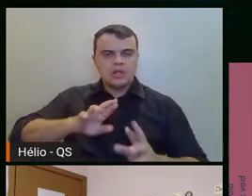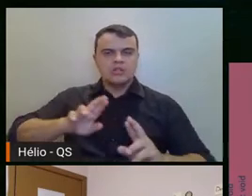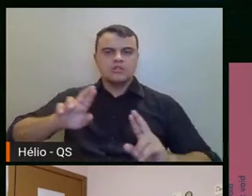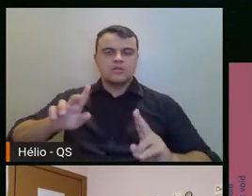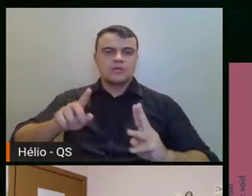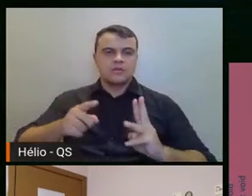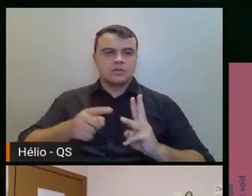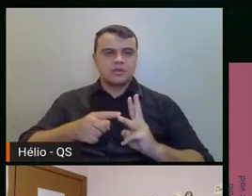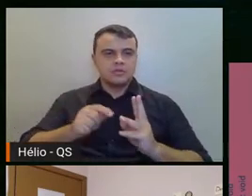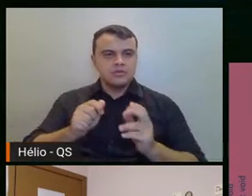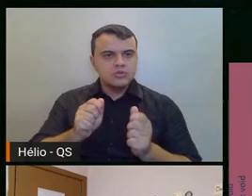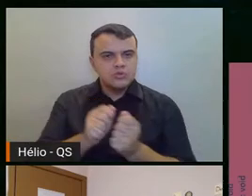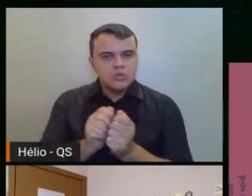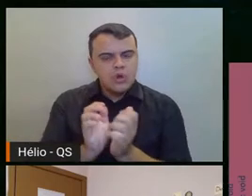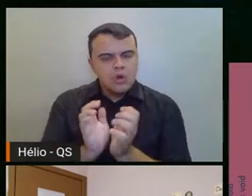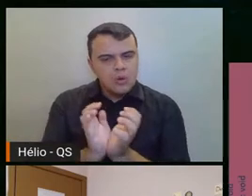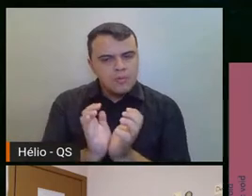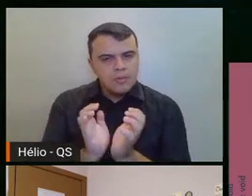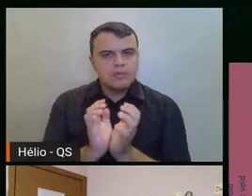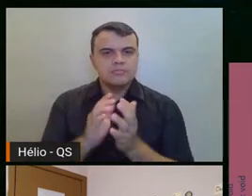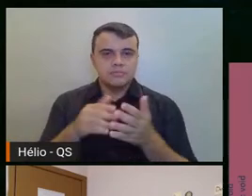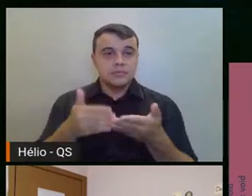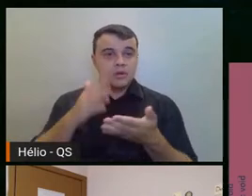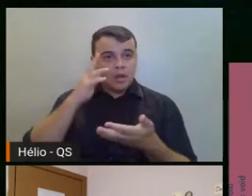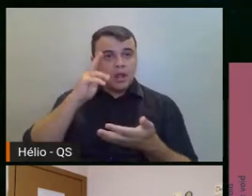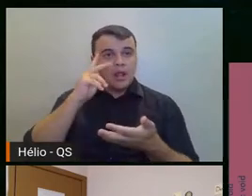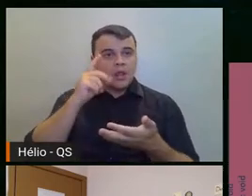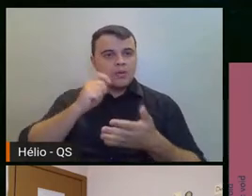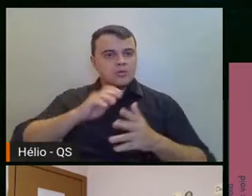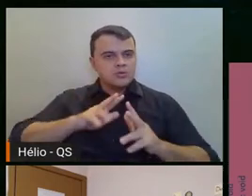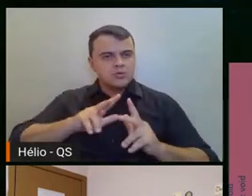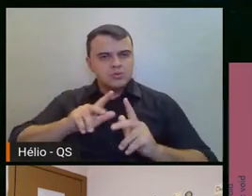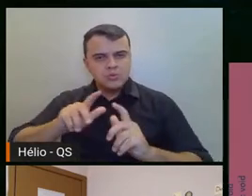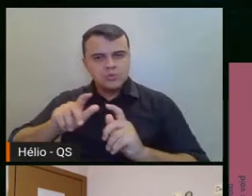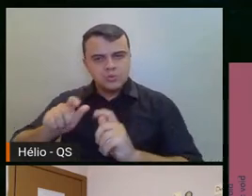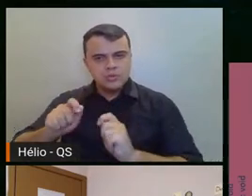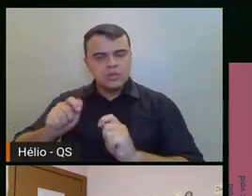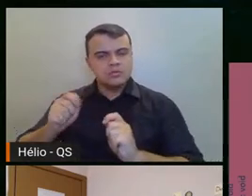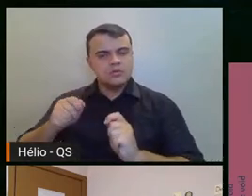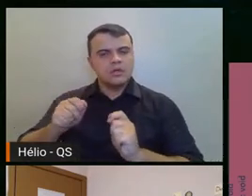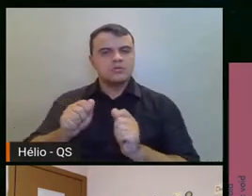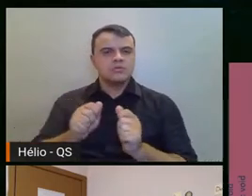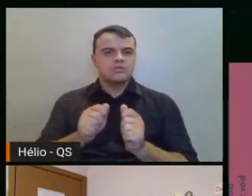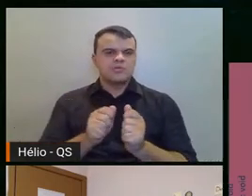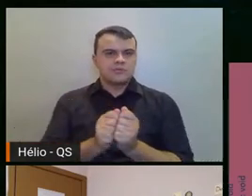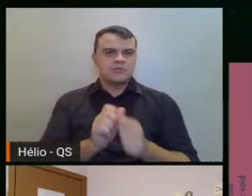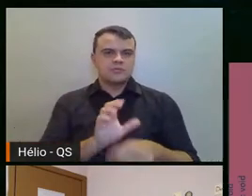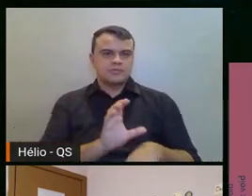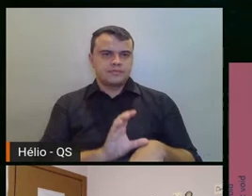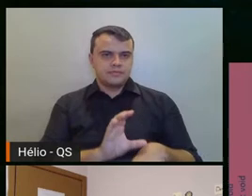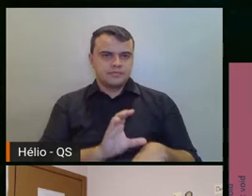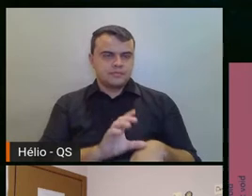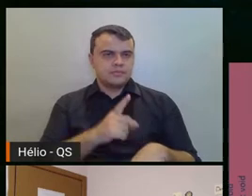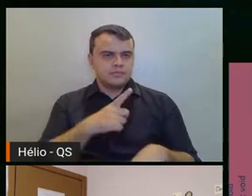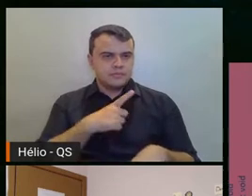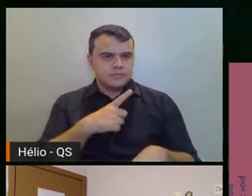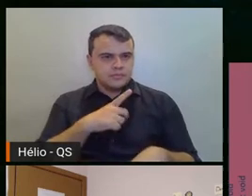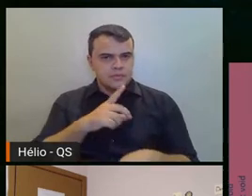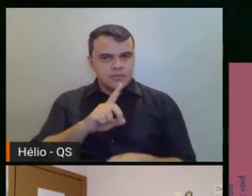a interagir com a comunidade né Felipão então Acho que todos esses elementos formam o bootcamp